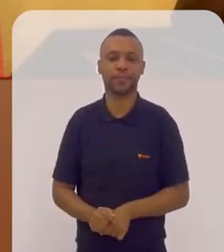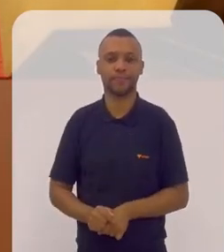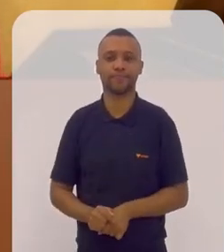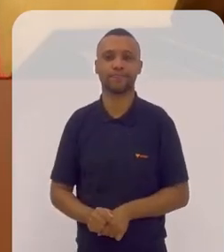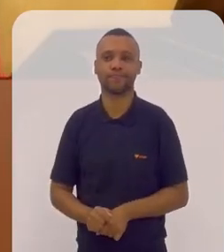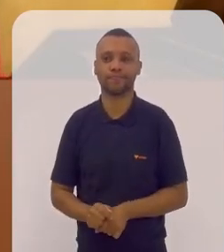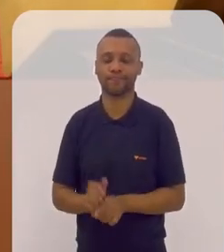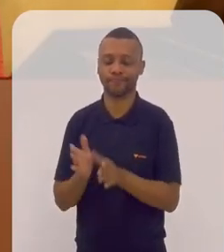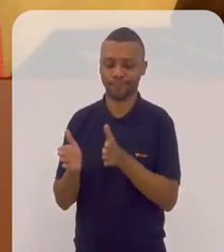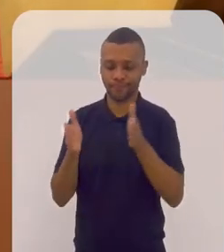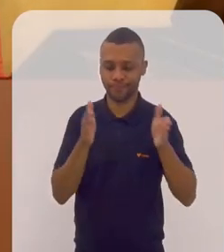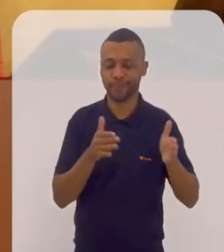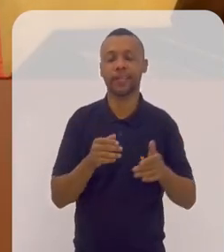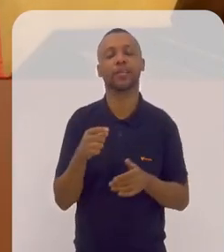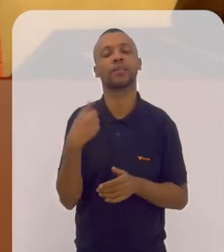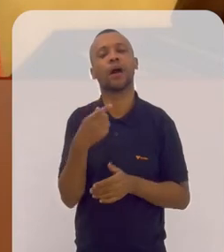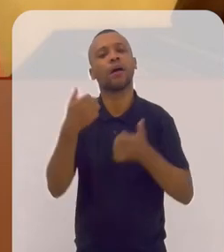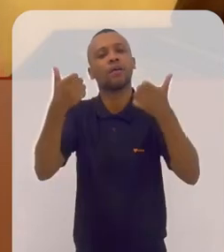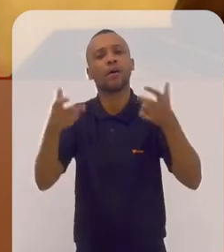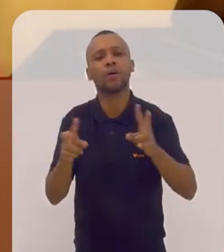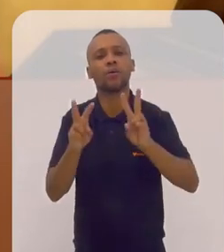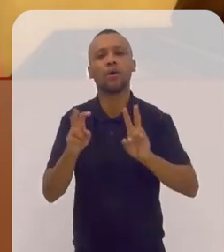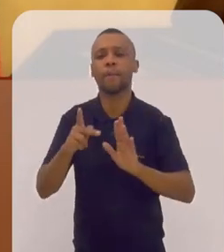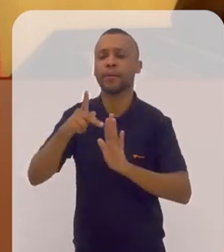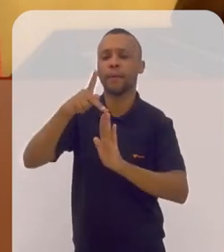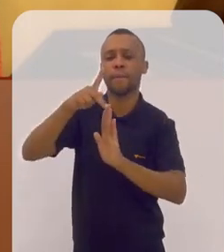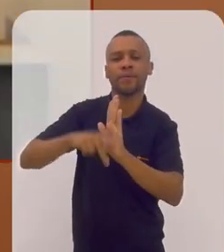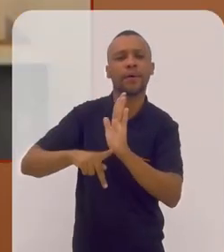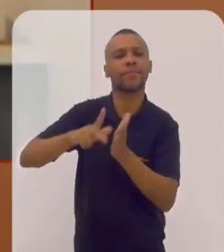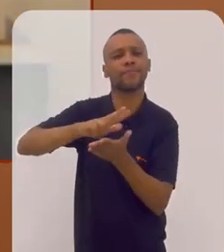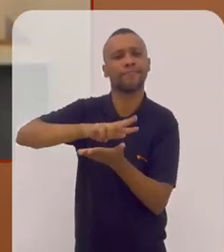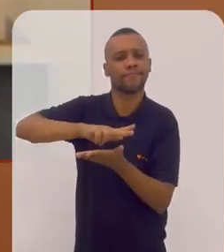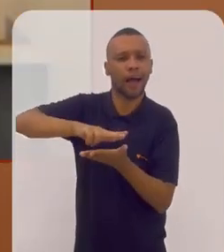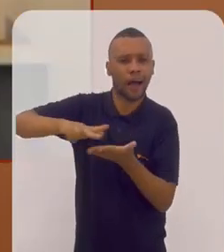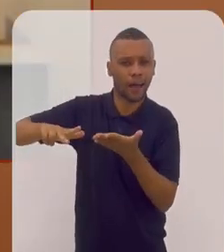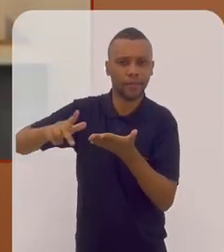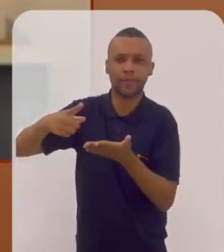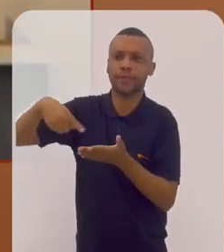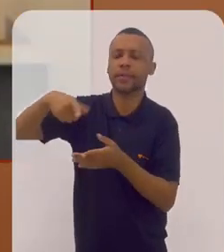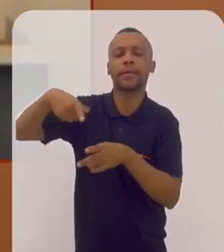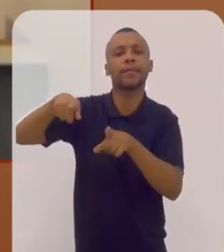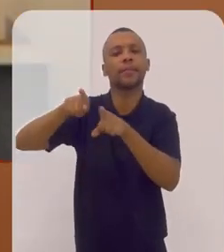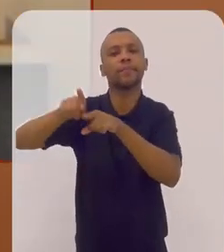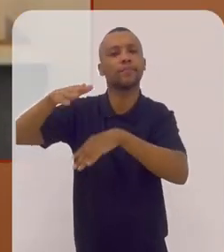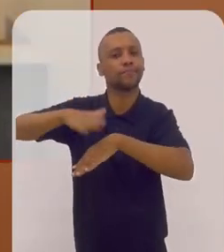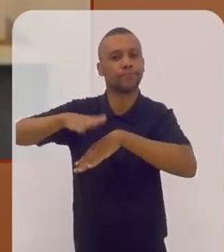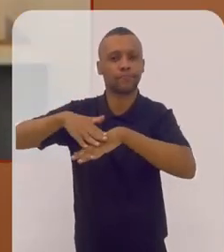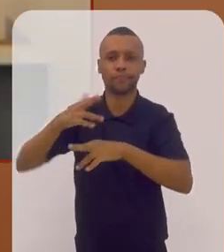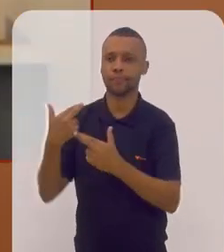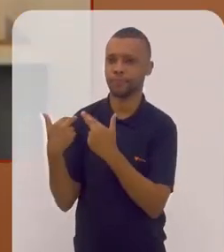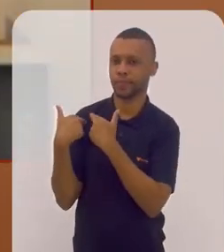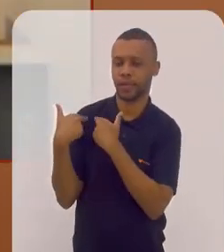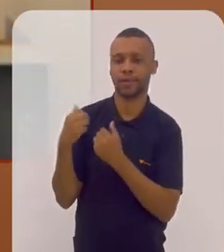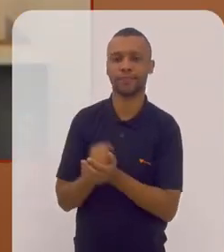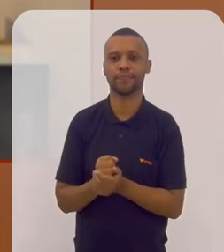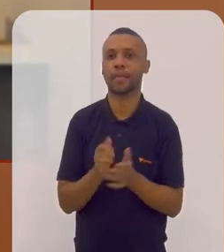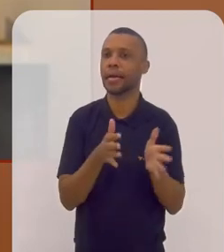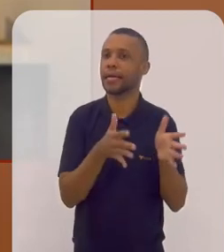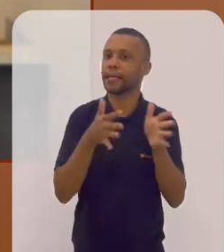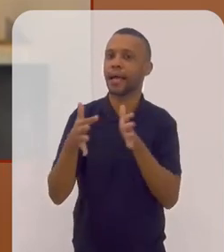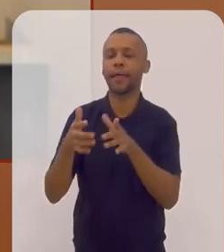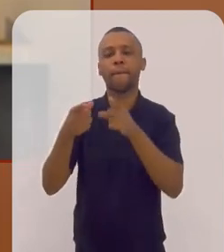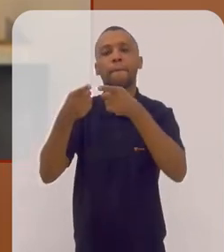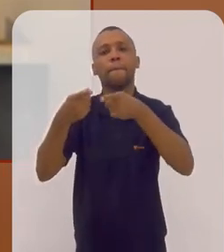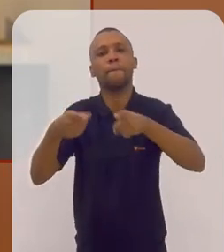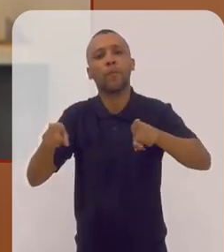dúvida. E a gente, falando sobre projetos, você também foi responsável pela série Música nas